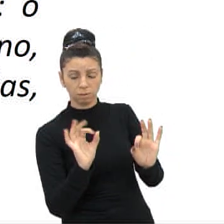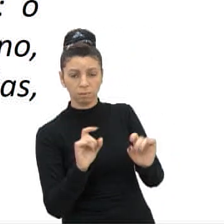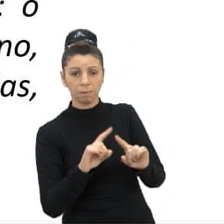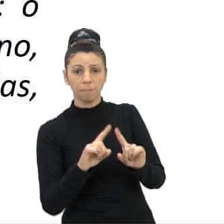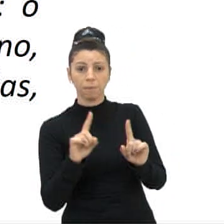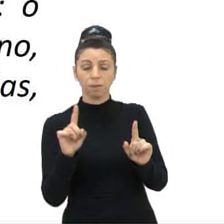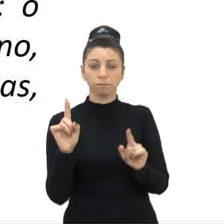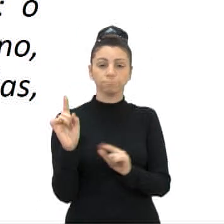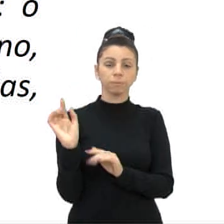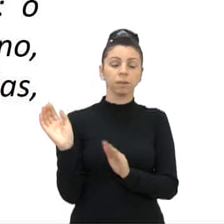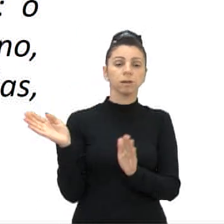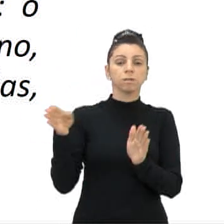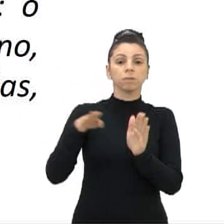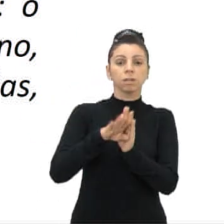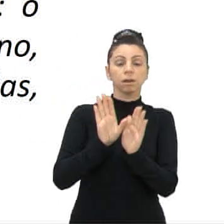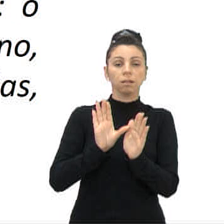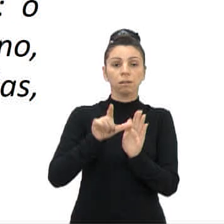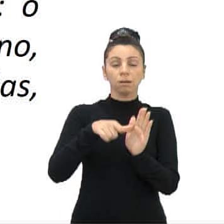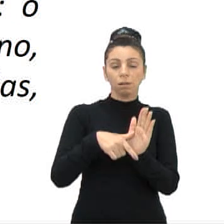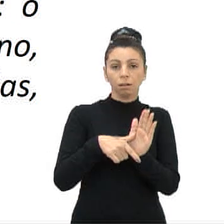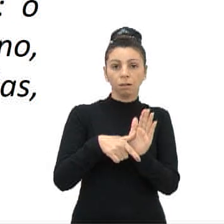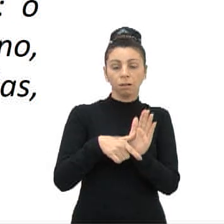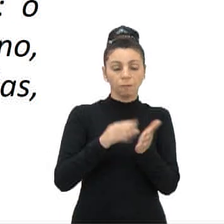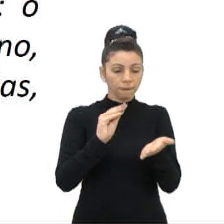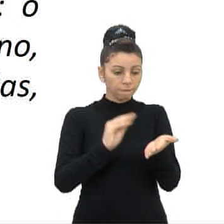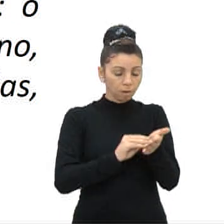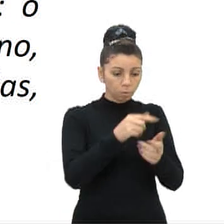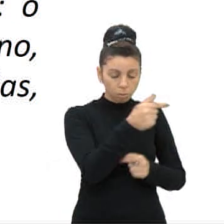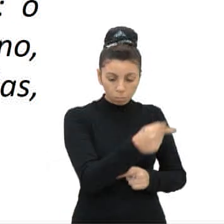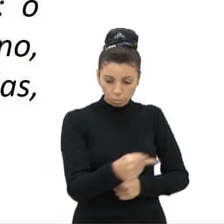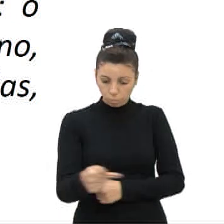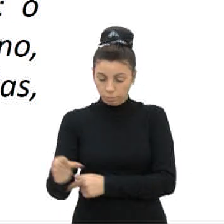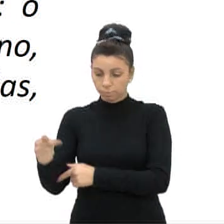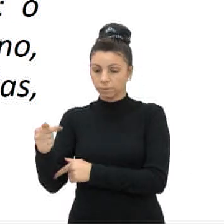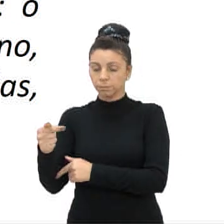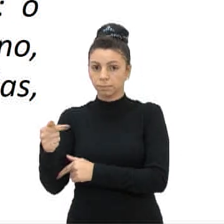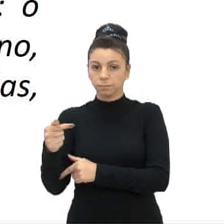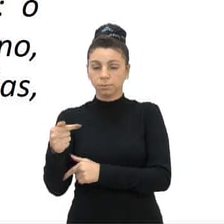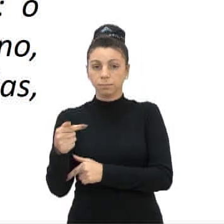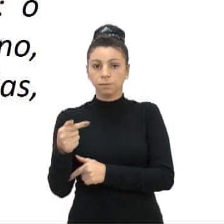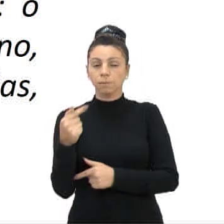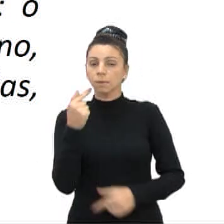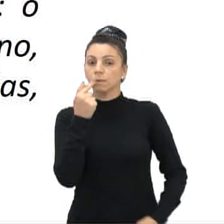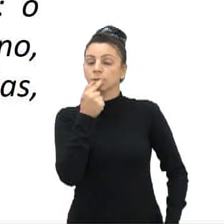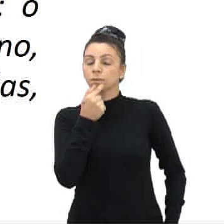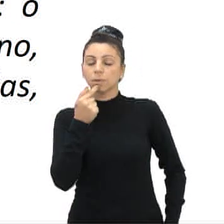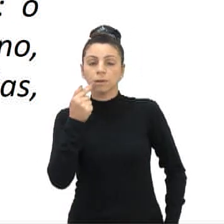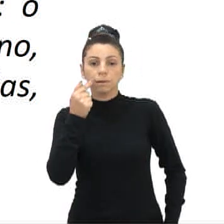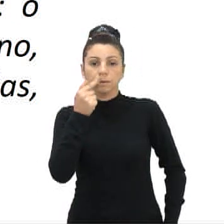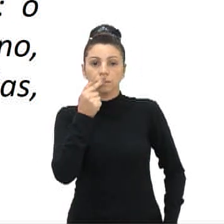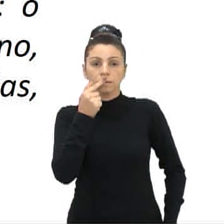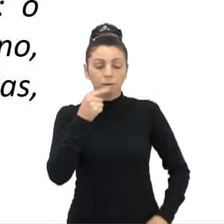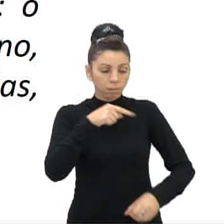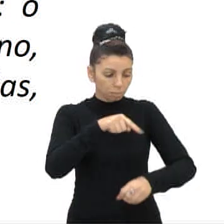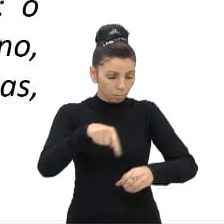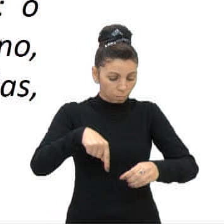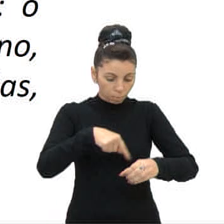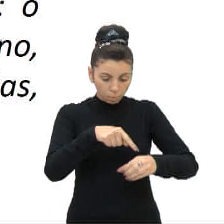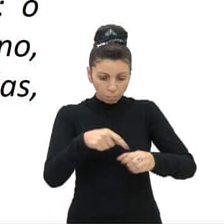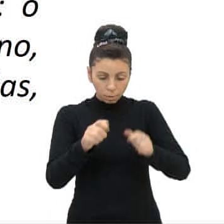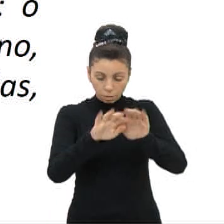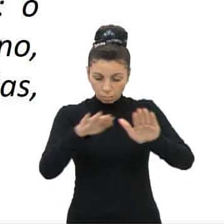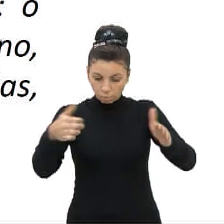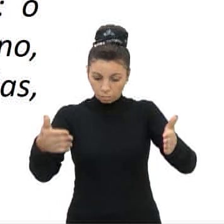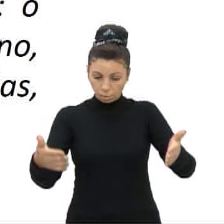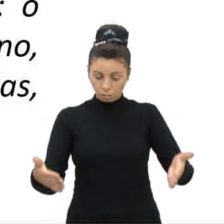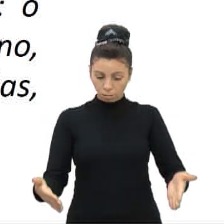esquina. Não foi ausência por uma semana. O batom ainda no lenço, o prato na mesa por engano, a